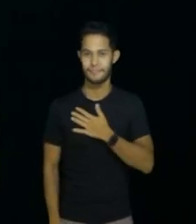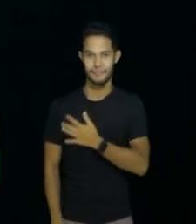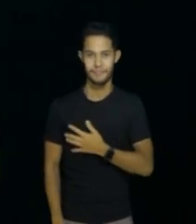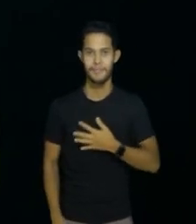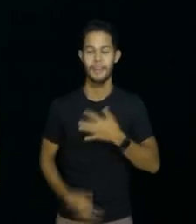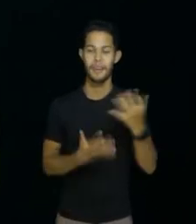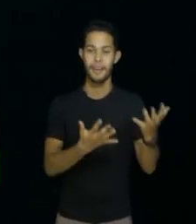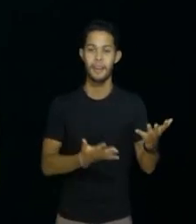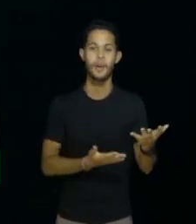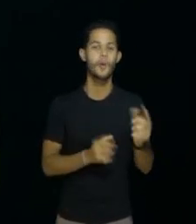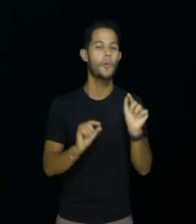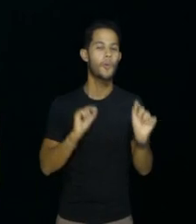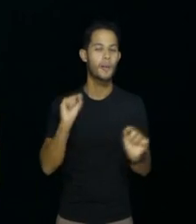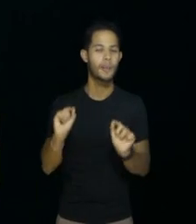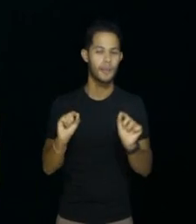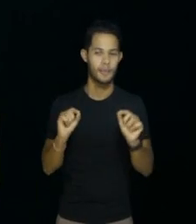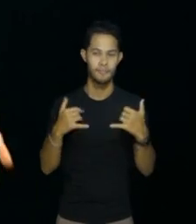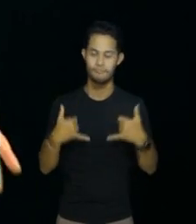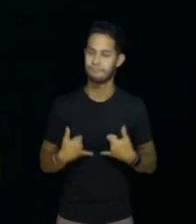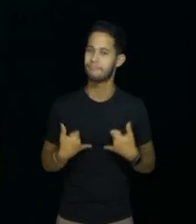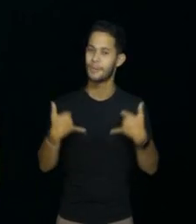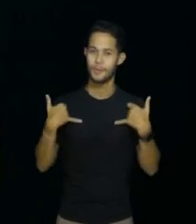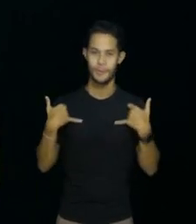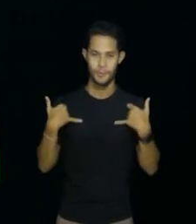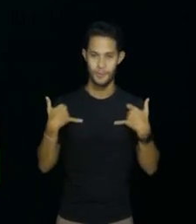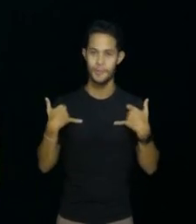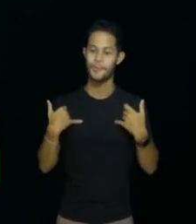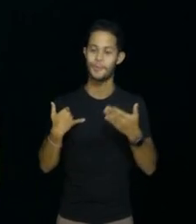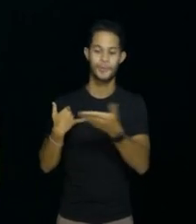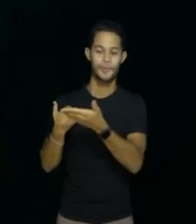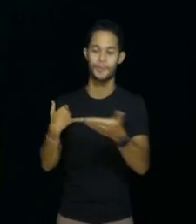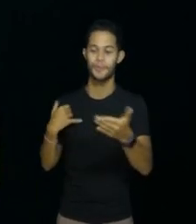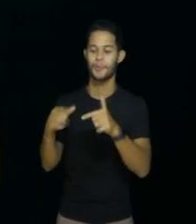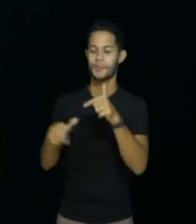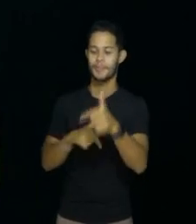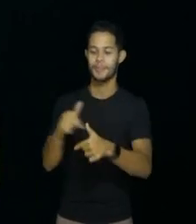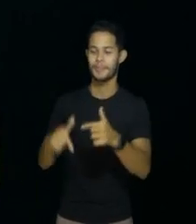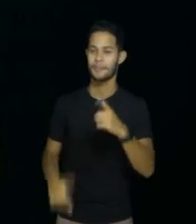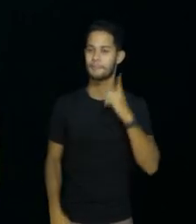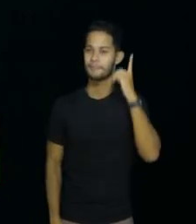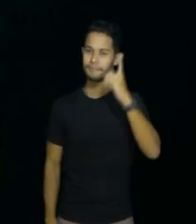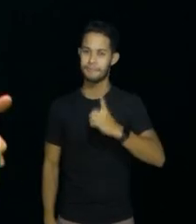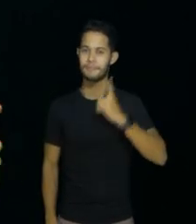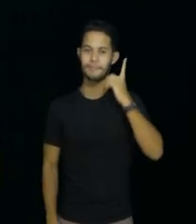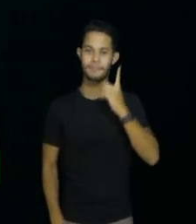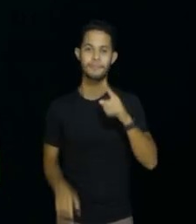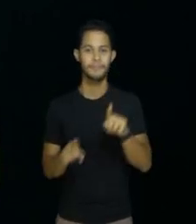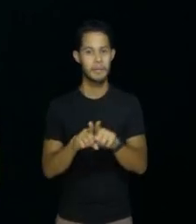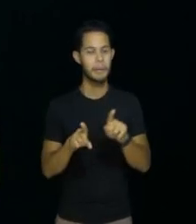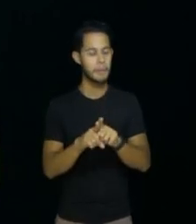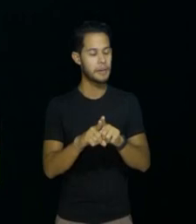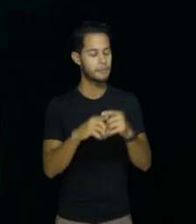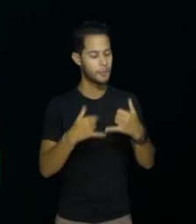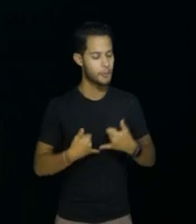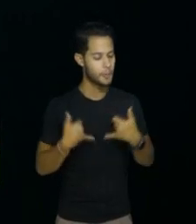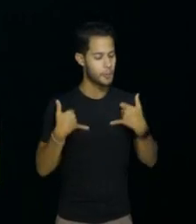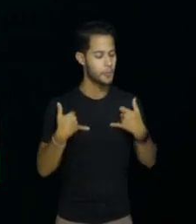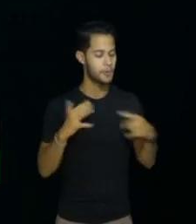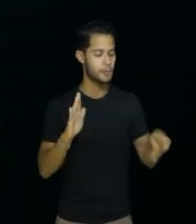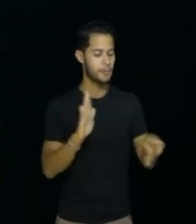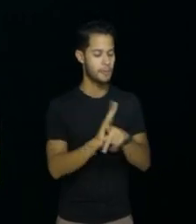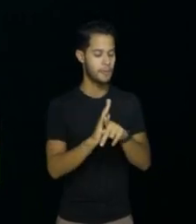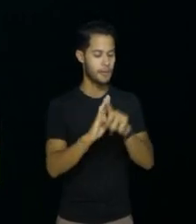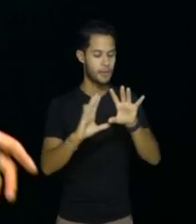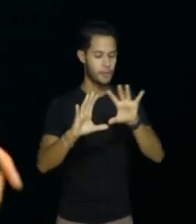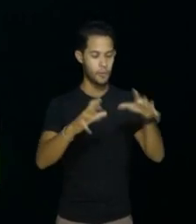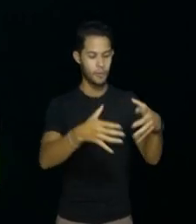da palavra, do quanto eu tenho orgulho dos meus colegas deputados e do quanto eu tenho orgulho de integrar a Assembleia Legislativa do Estado de Santa